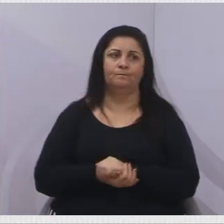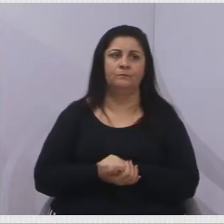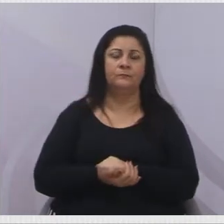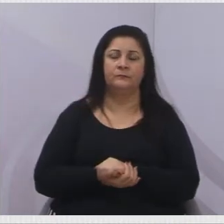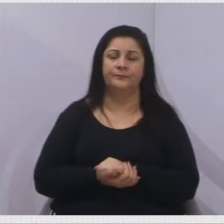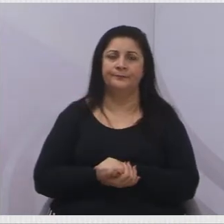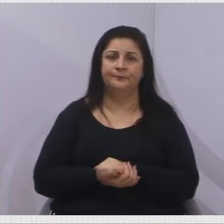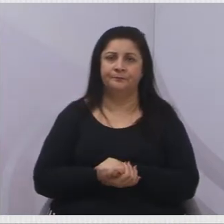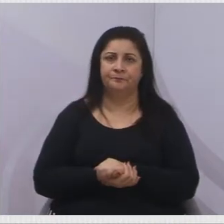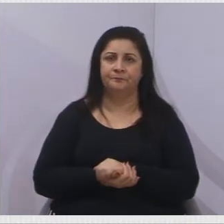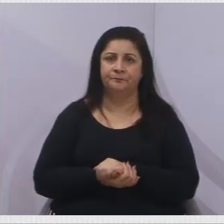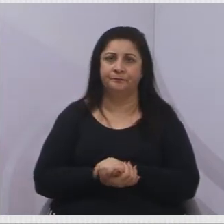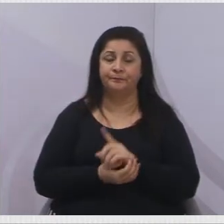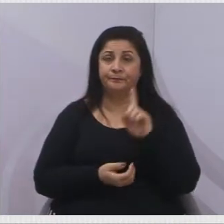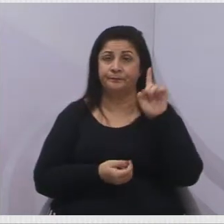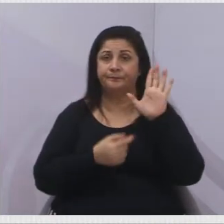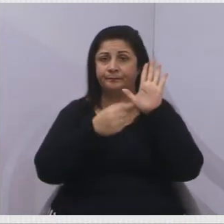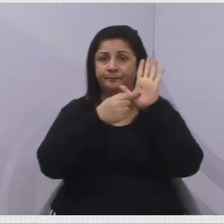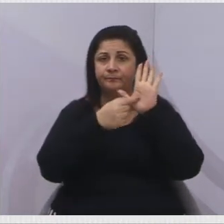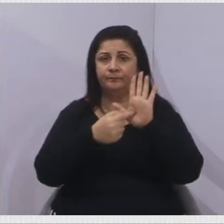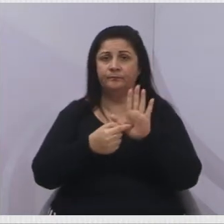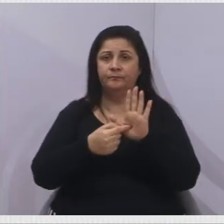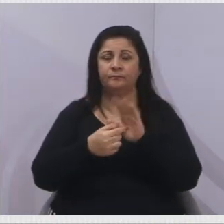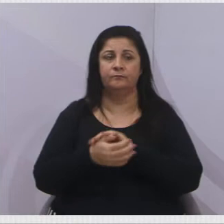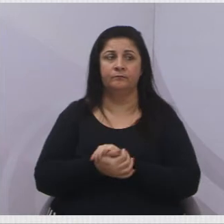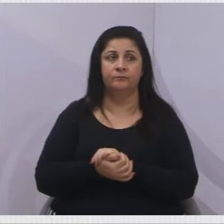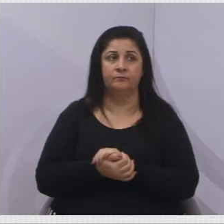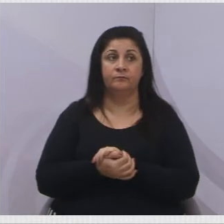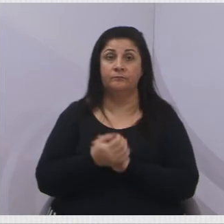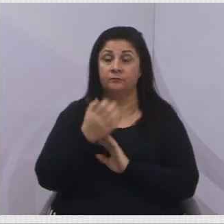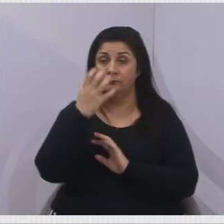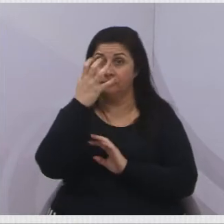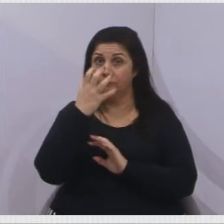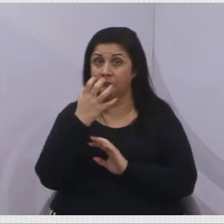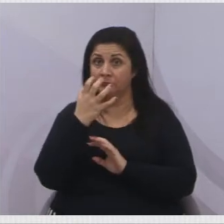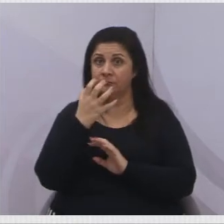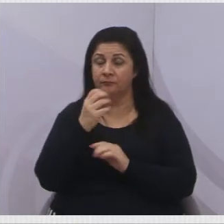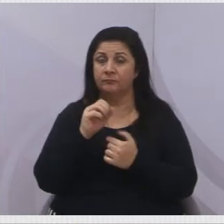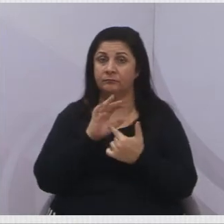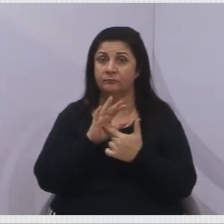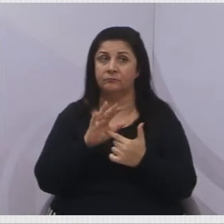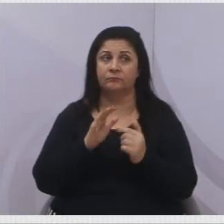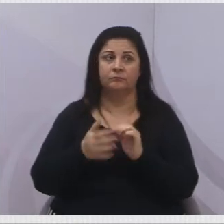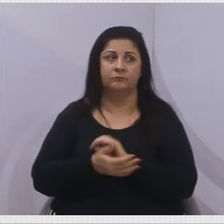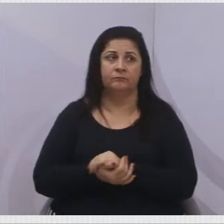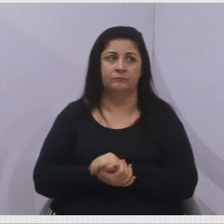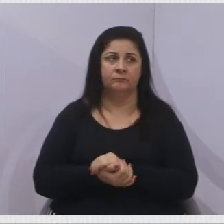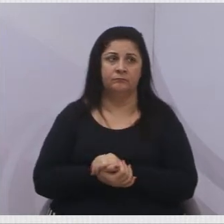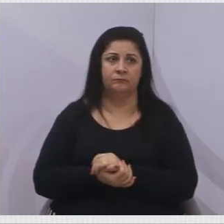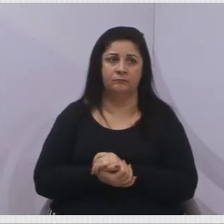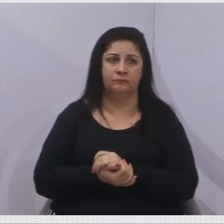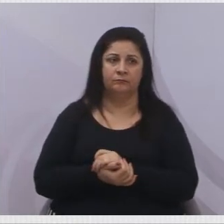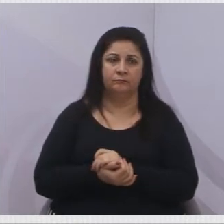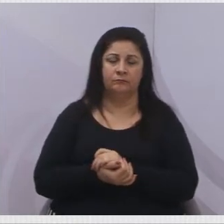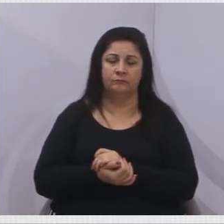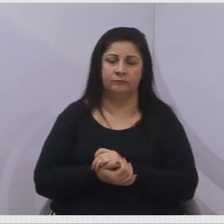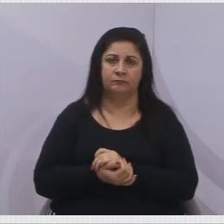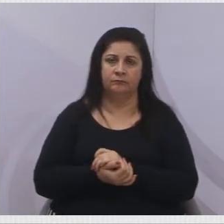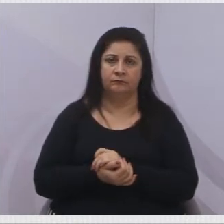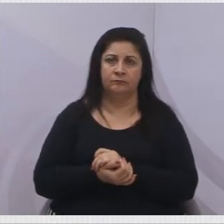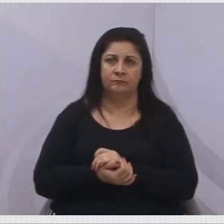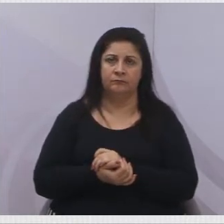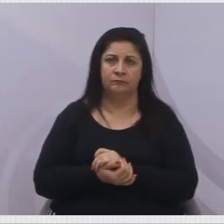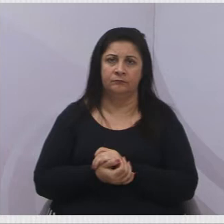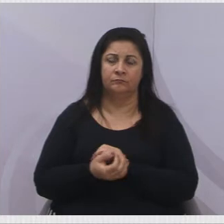vigilância epidemiológica, nós temos os agravos de notificação compulsória. Entre os